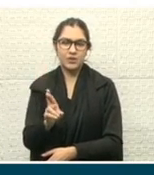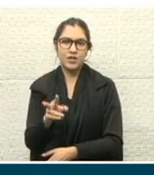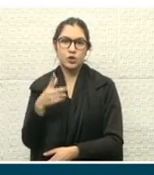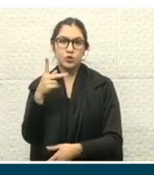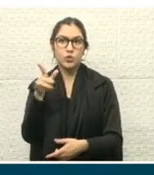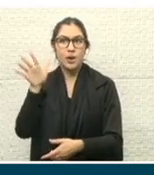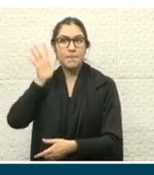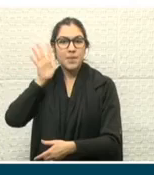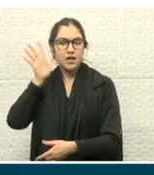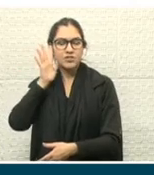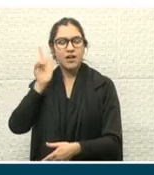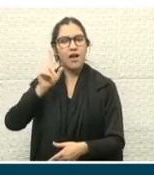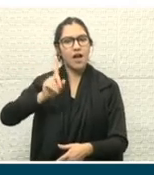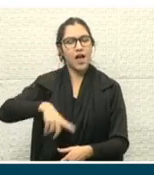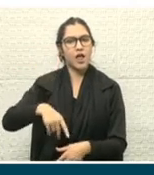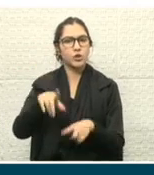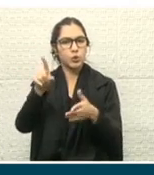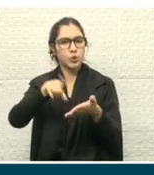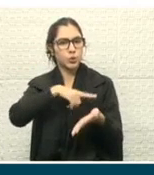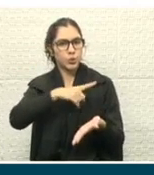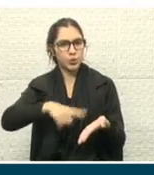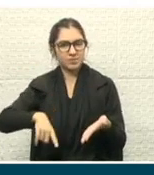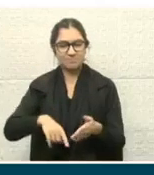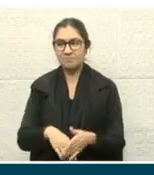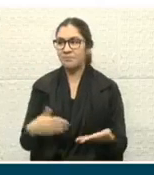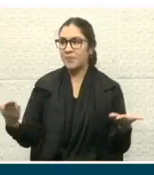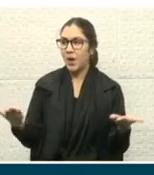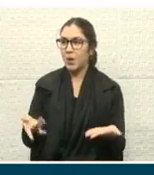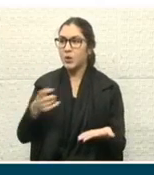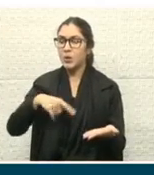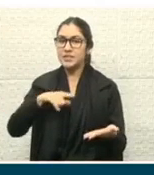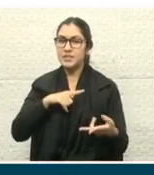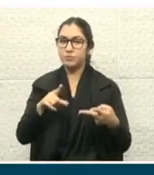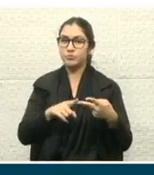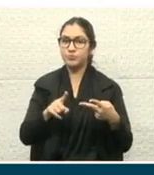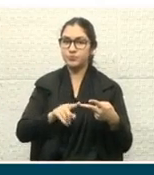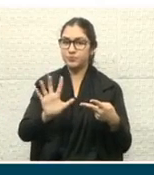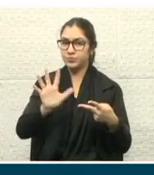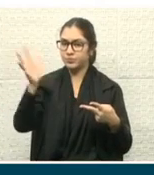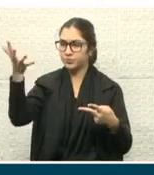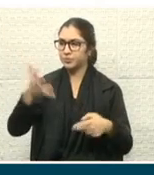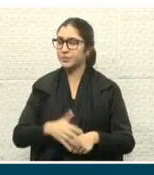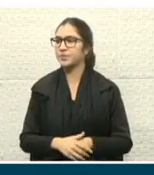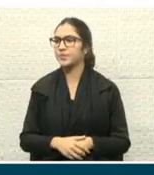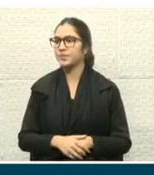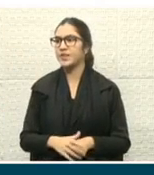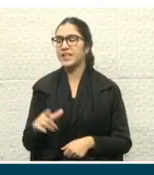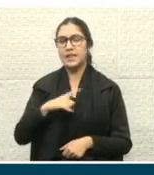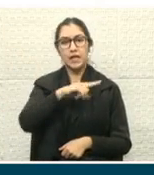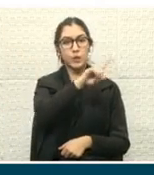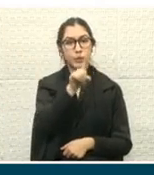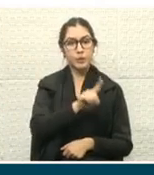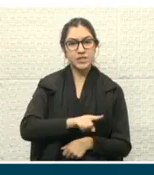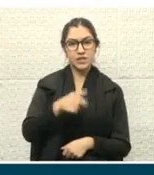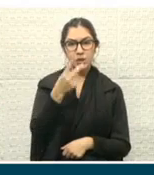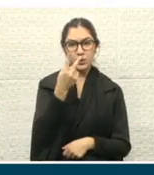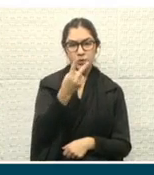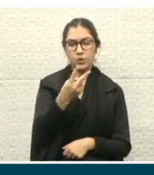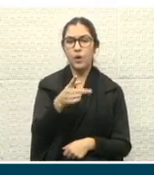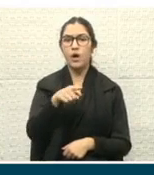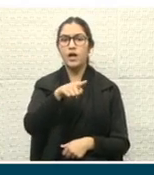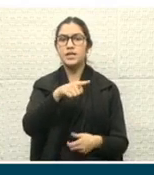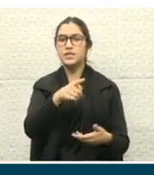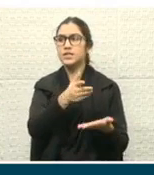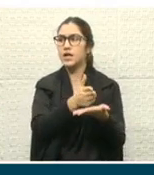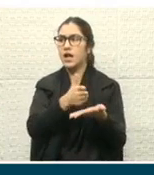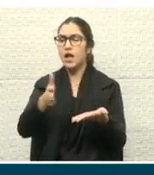parte imaginária será nula. E agora temos o outro caso. Temos o número Z2, cuja